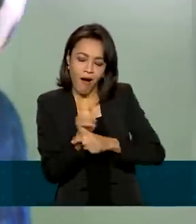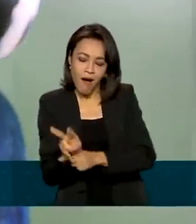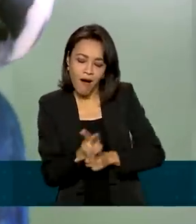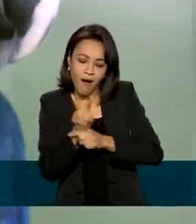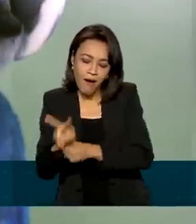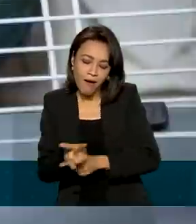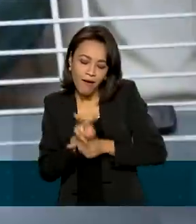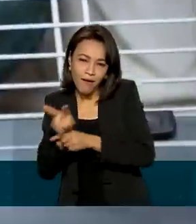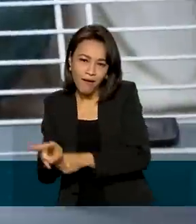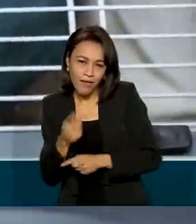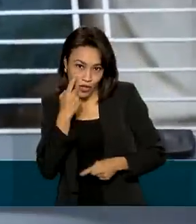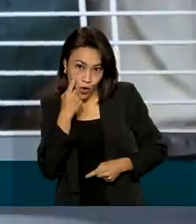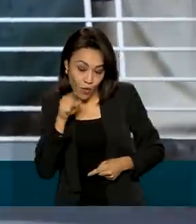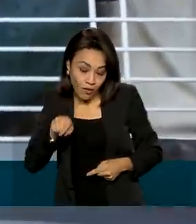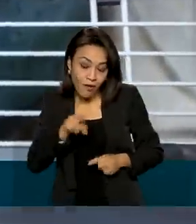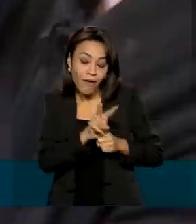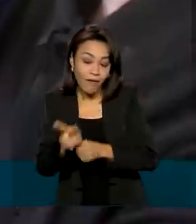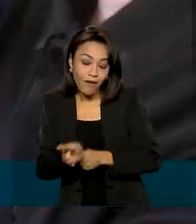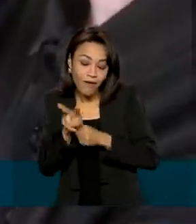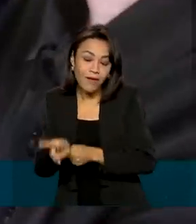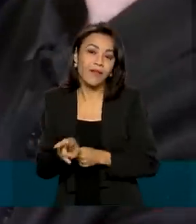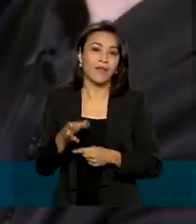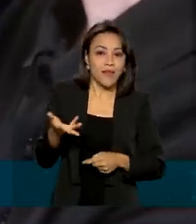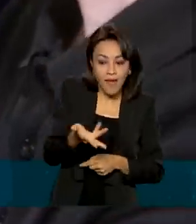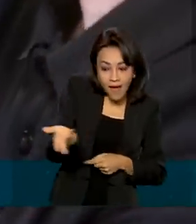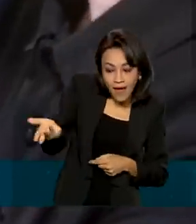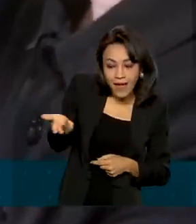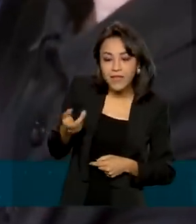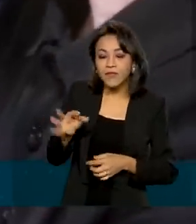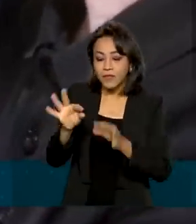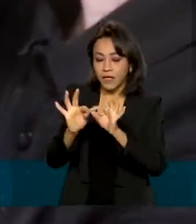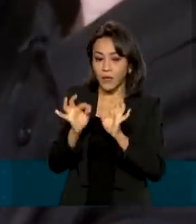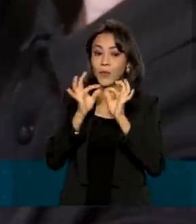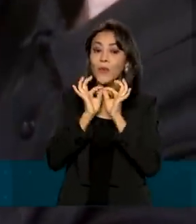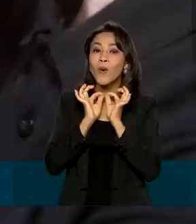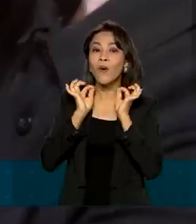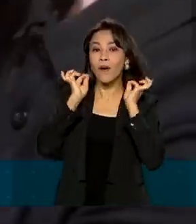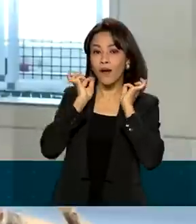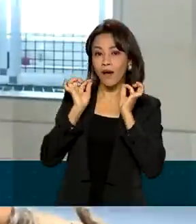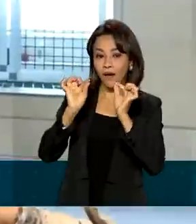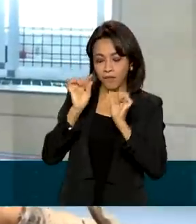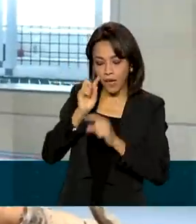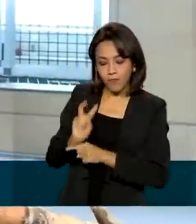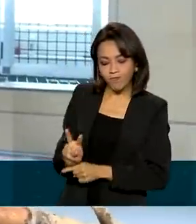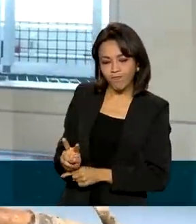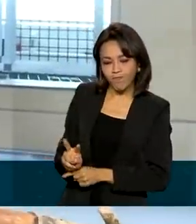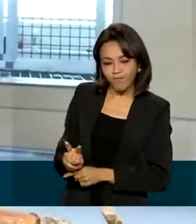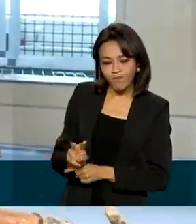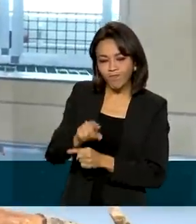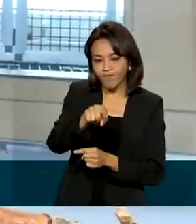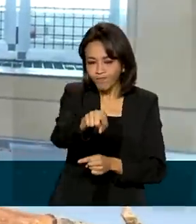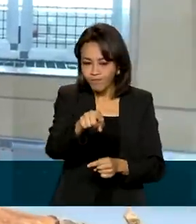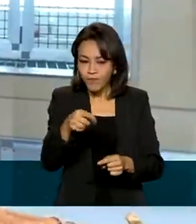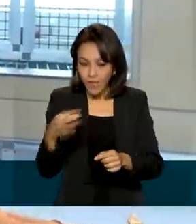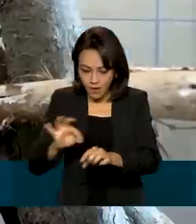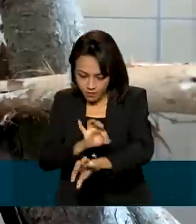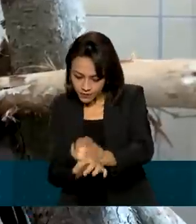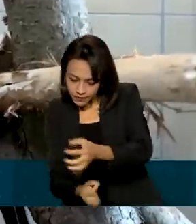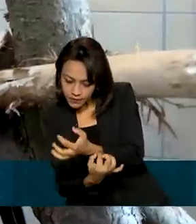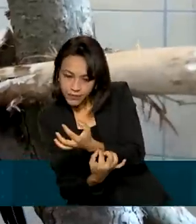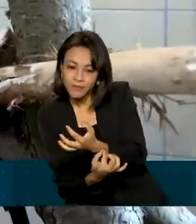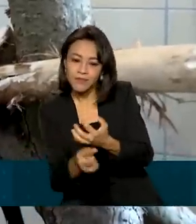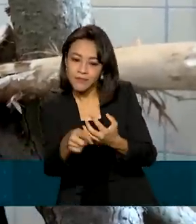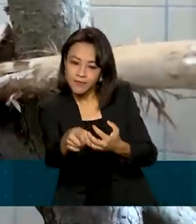olho nelas. Para isso, as aves vão receber colares transmissores, além de anilhas com identificação